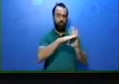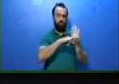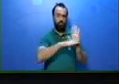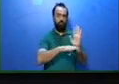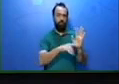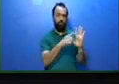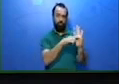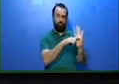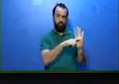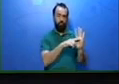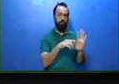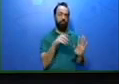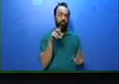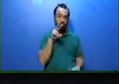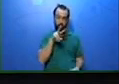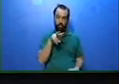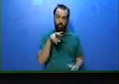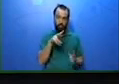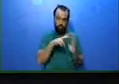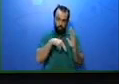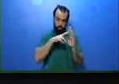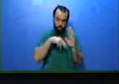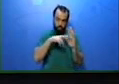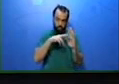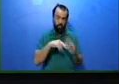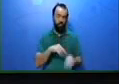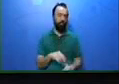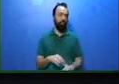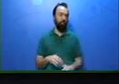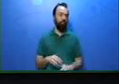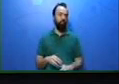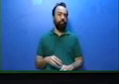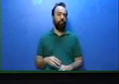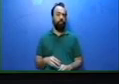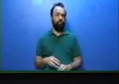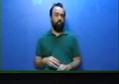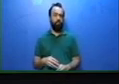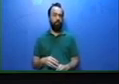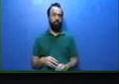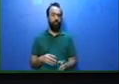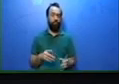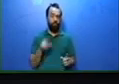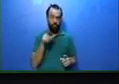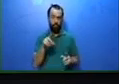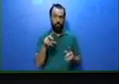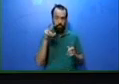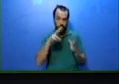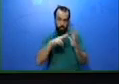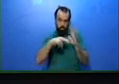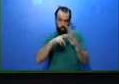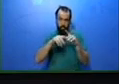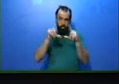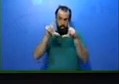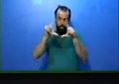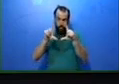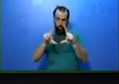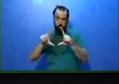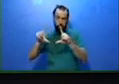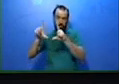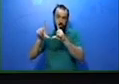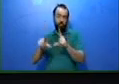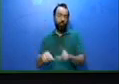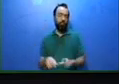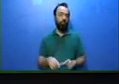algumas que vêm só imagens, tá? Mas mesmo assim você estará fazendo uma leitura. você estará fazendo uma interpretação, é uma leitura